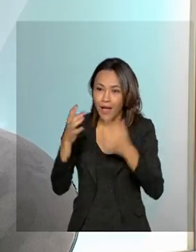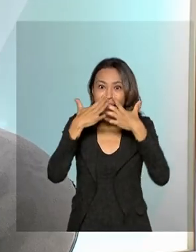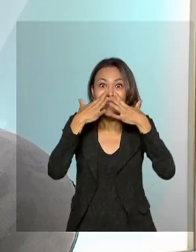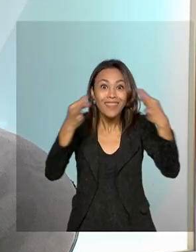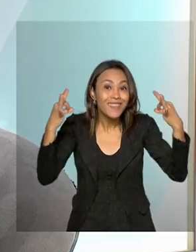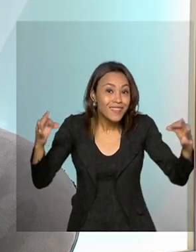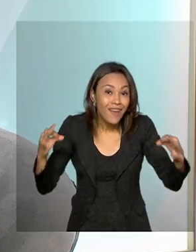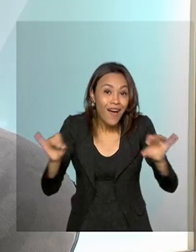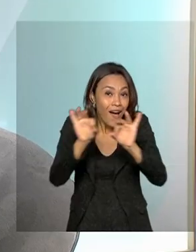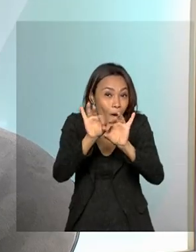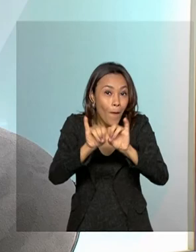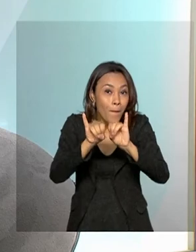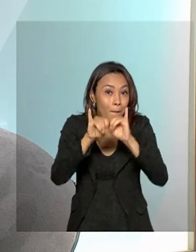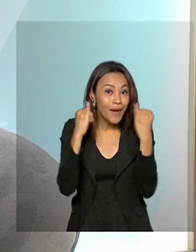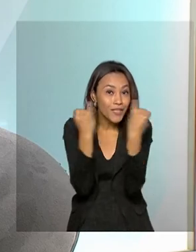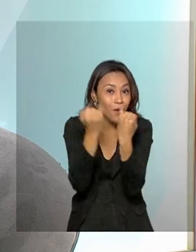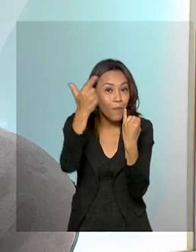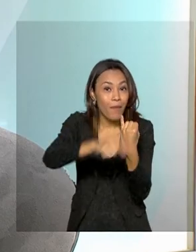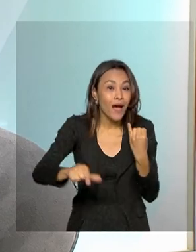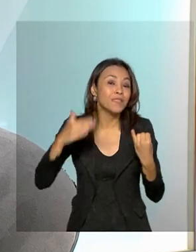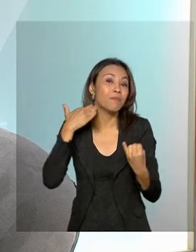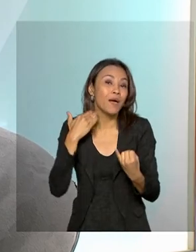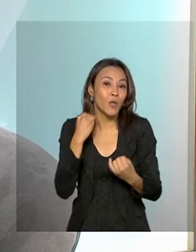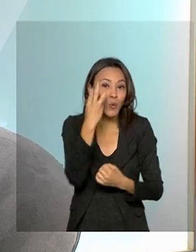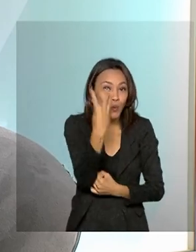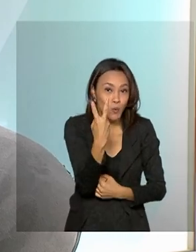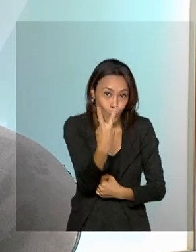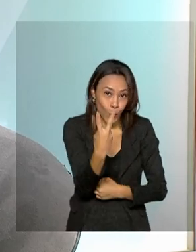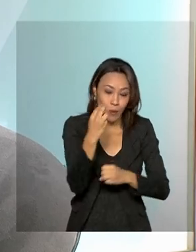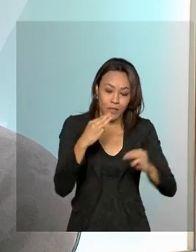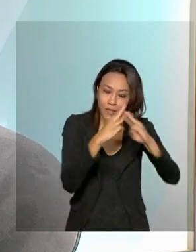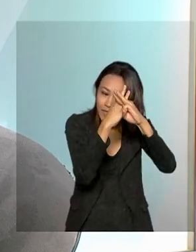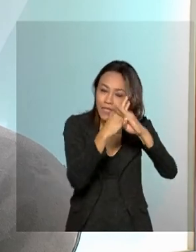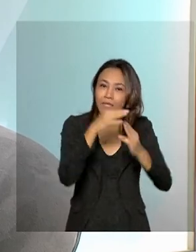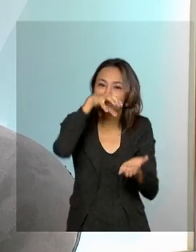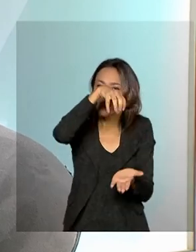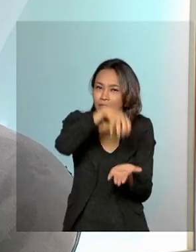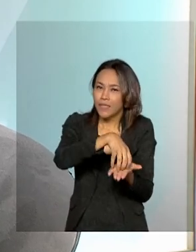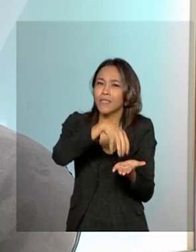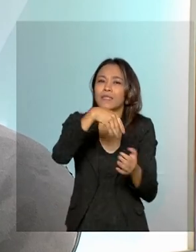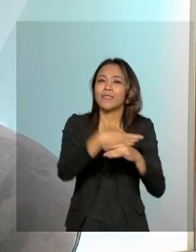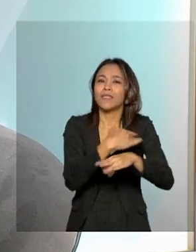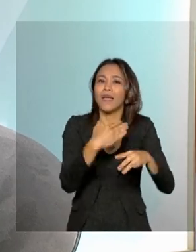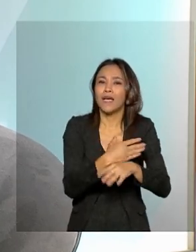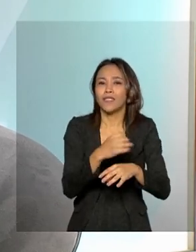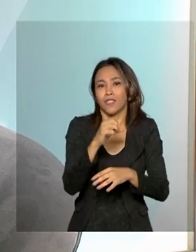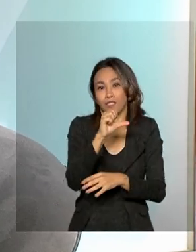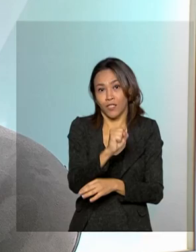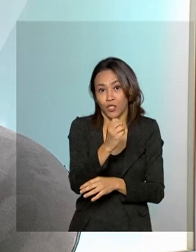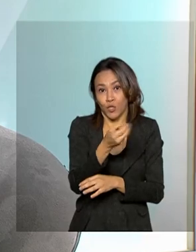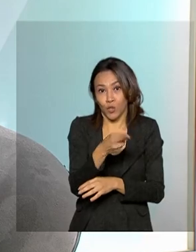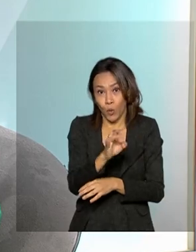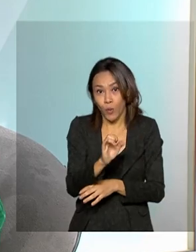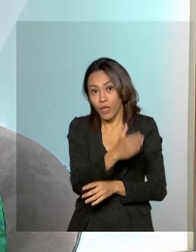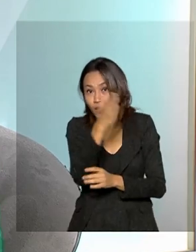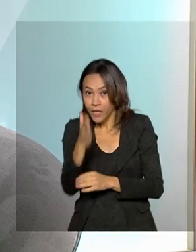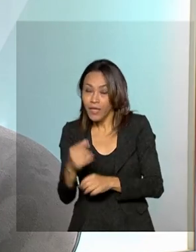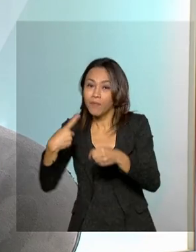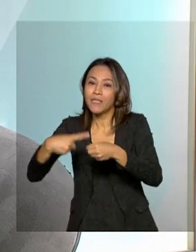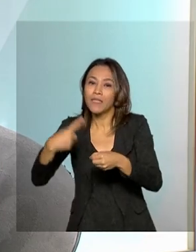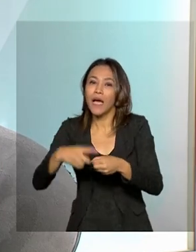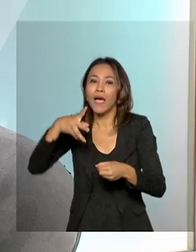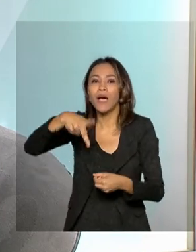Marajó! Mais 2 agências da Caixa Econômica, uma na cidade de Tsouri e a outra na cidade de Portel. Então, a gente está fazendo o quê?